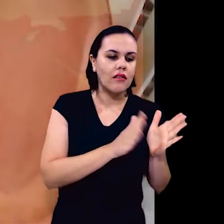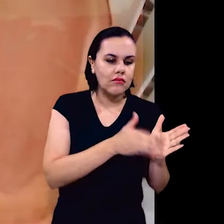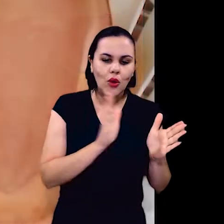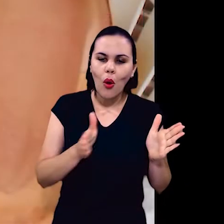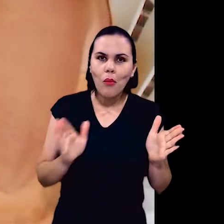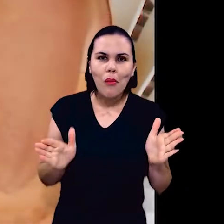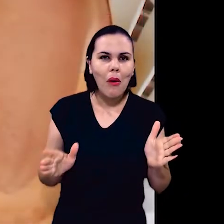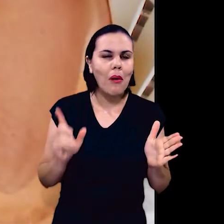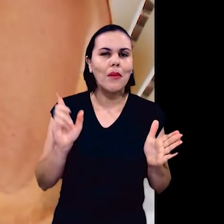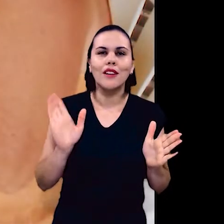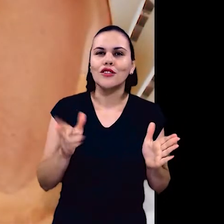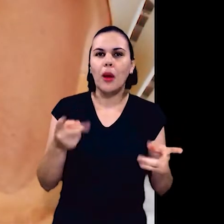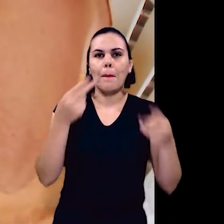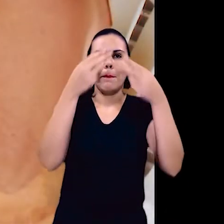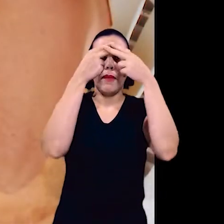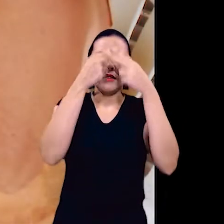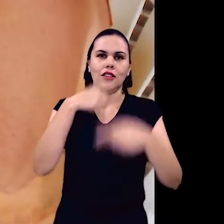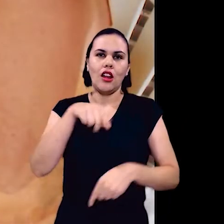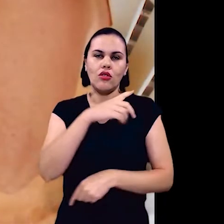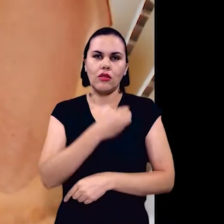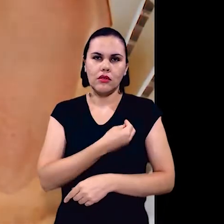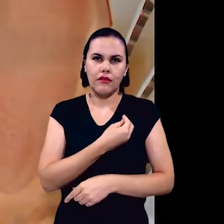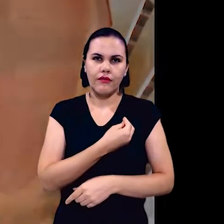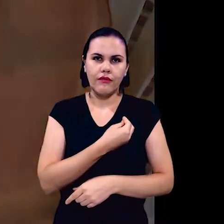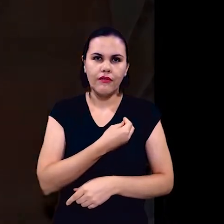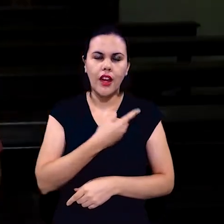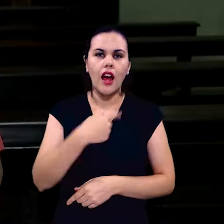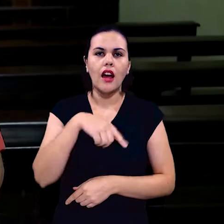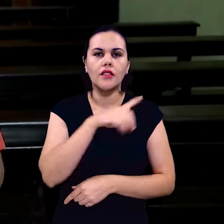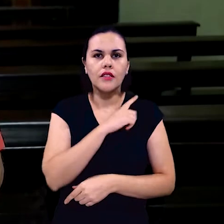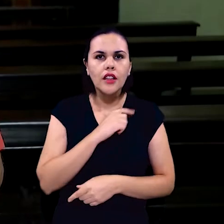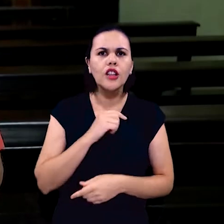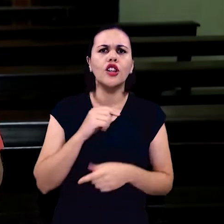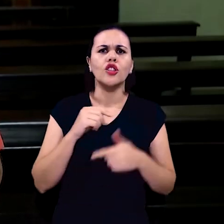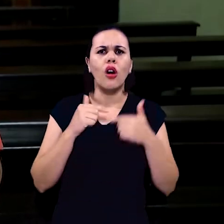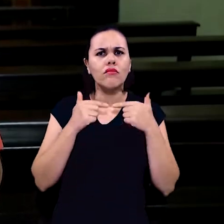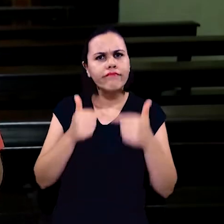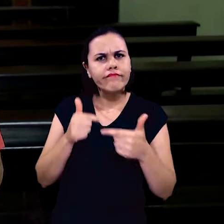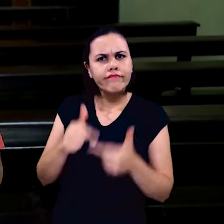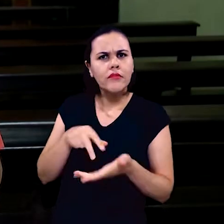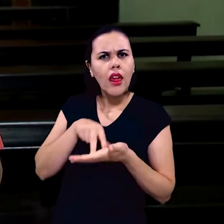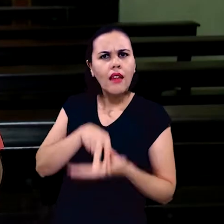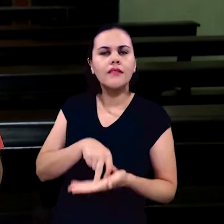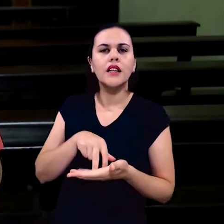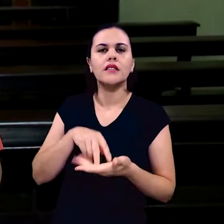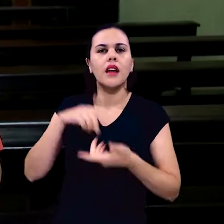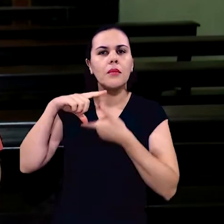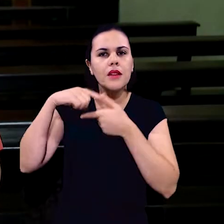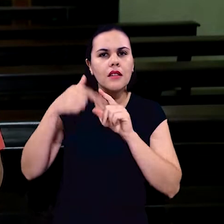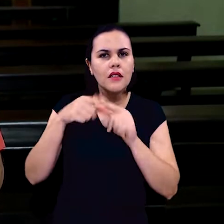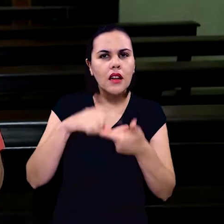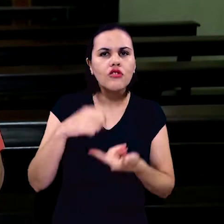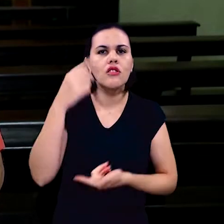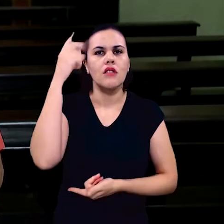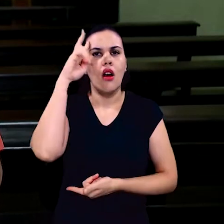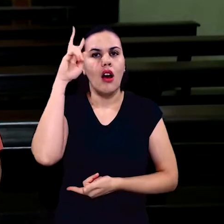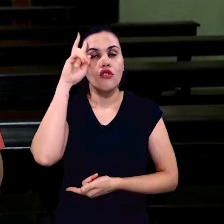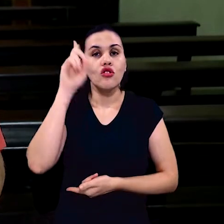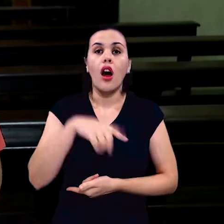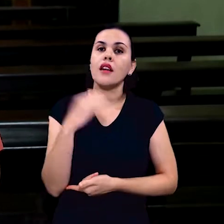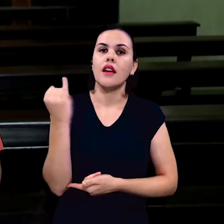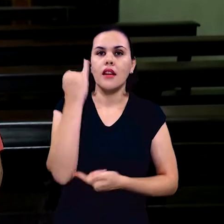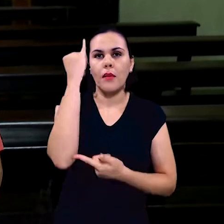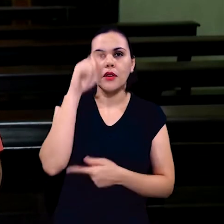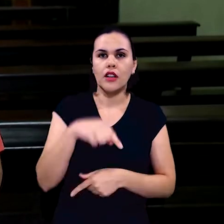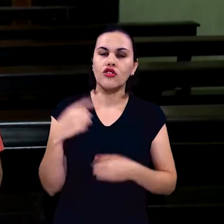momento inesquecível para nós que vivemos aqui, que defendemos essa tradição, essa história que é algo muito